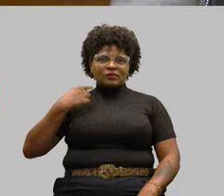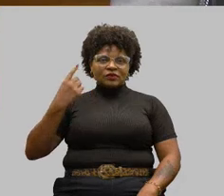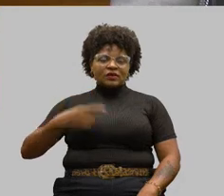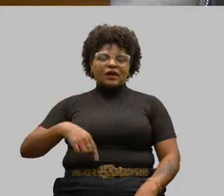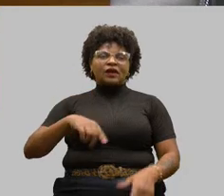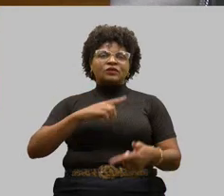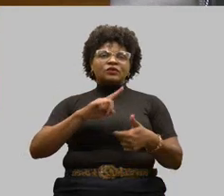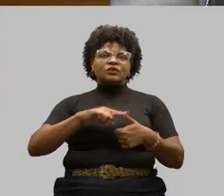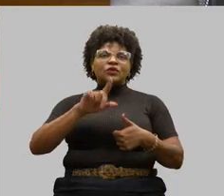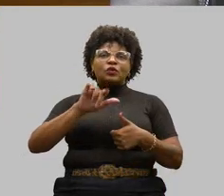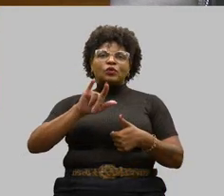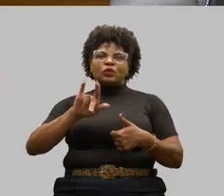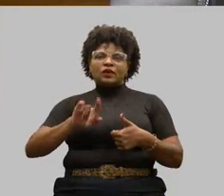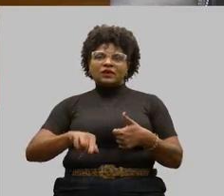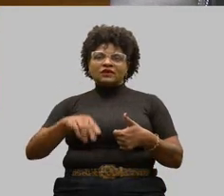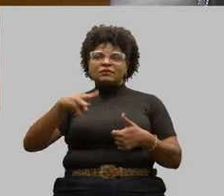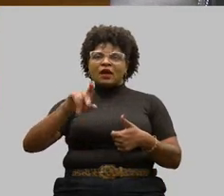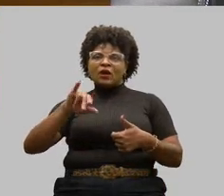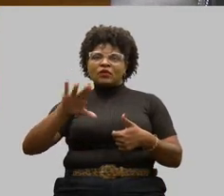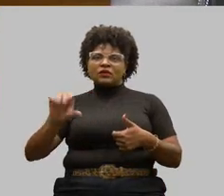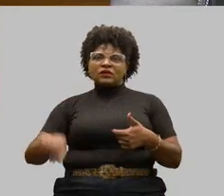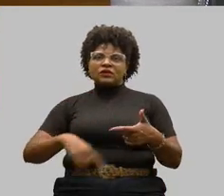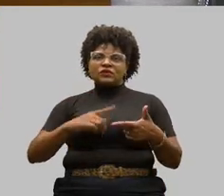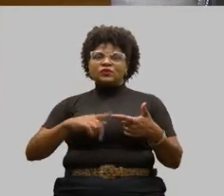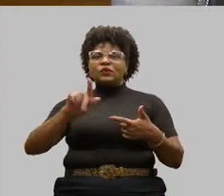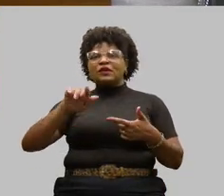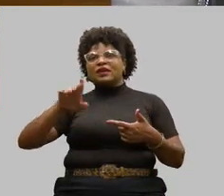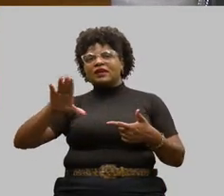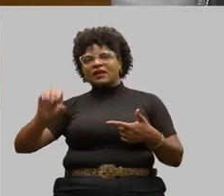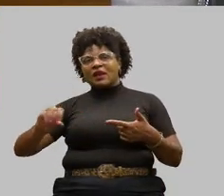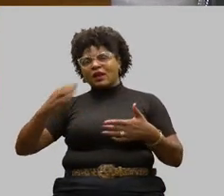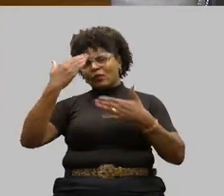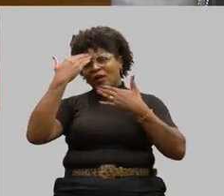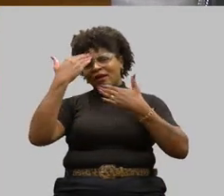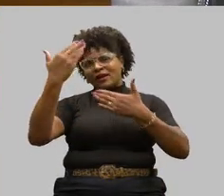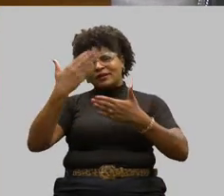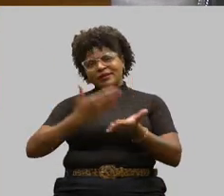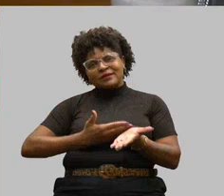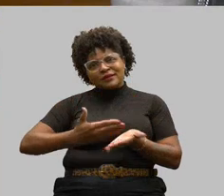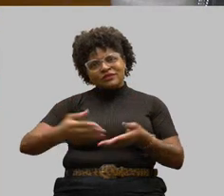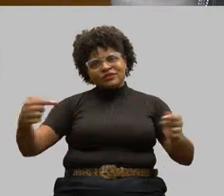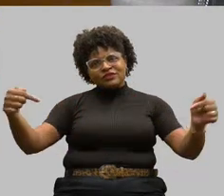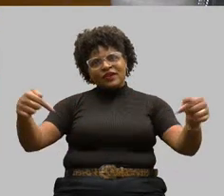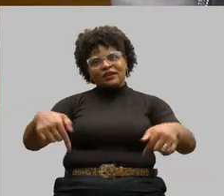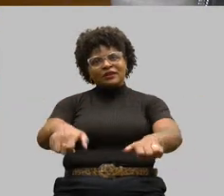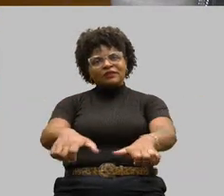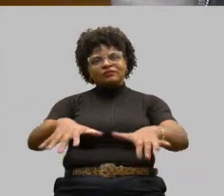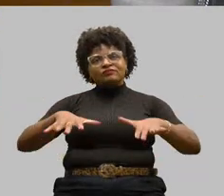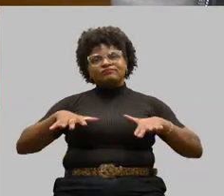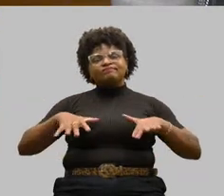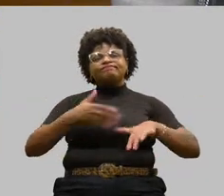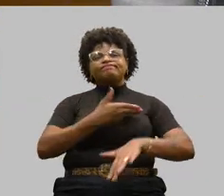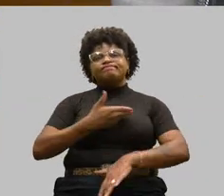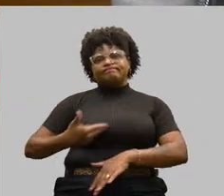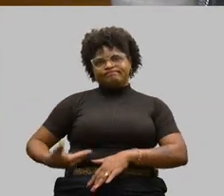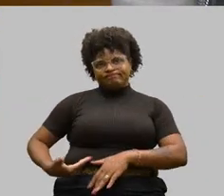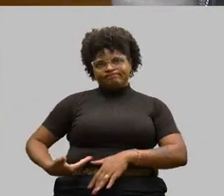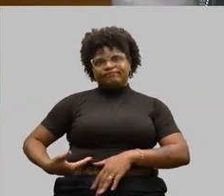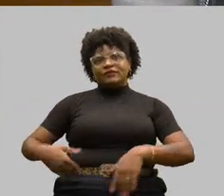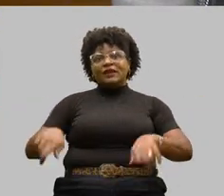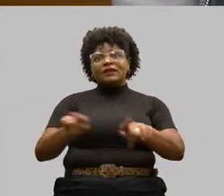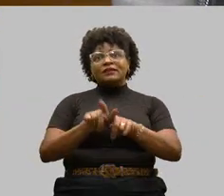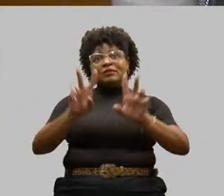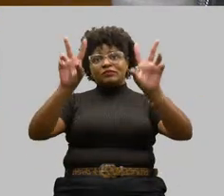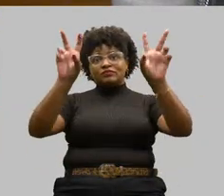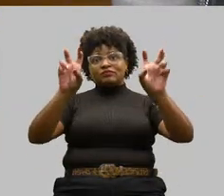Maurício Deputado grego e agradecer aí pela iniciativa desta audiência pública principalmente pelo tema do